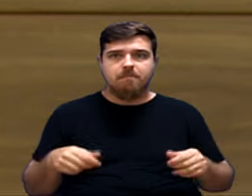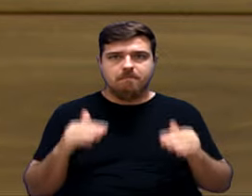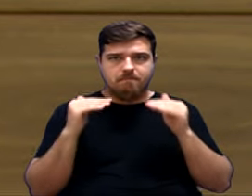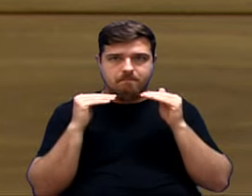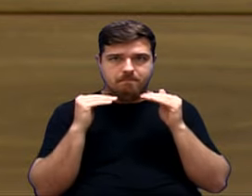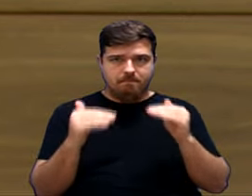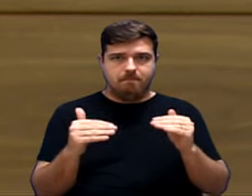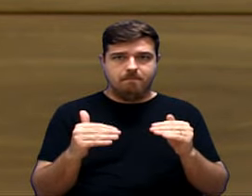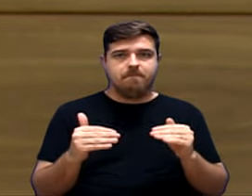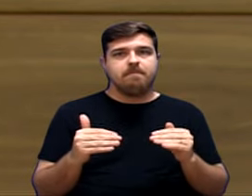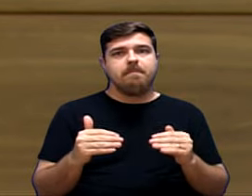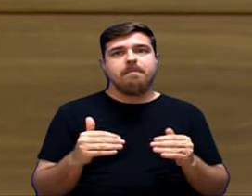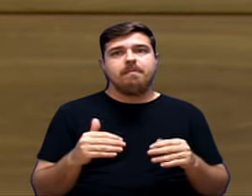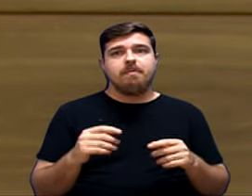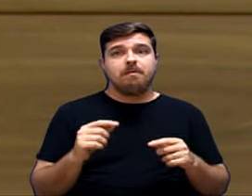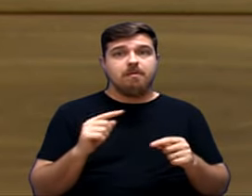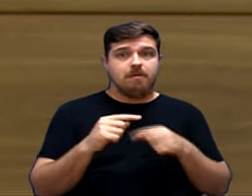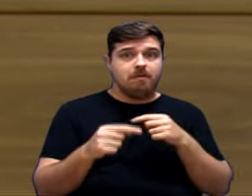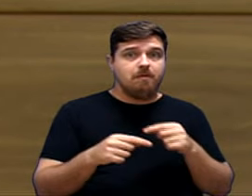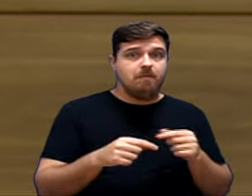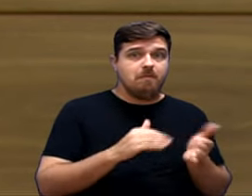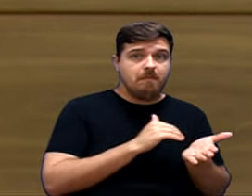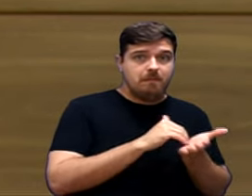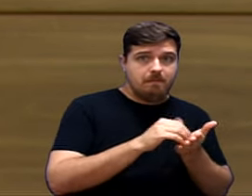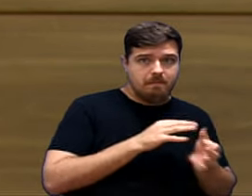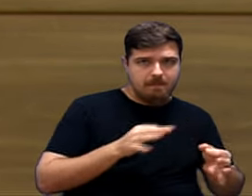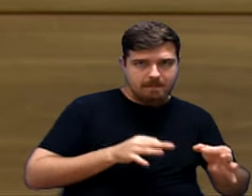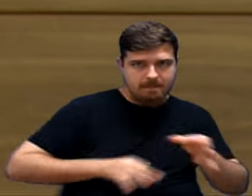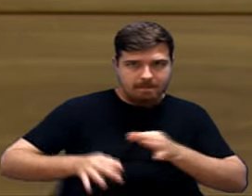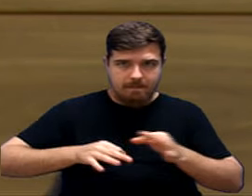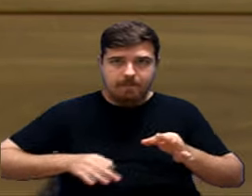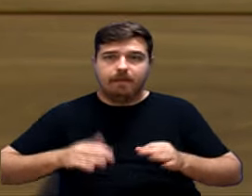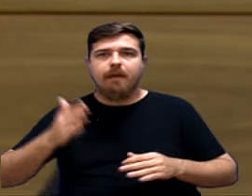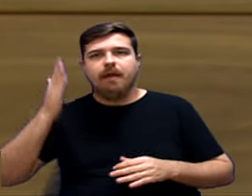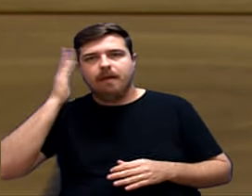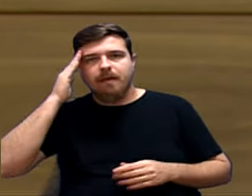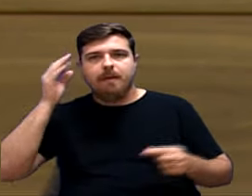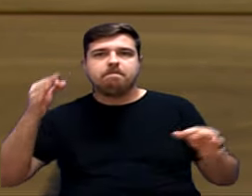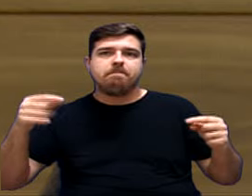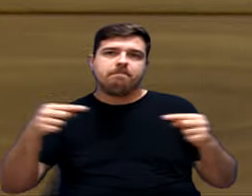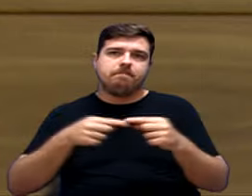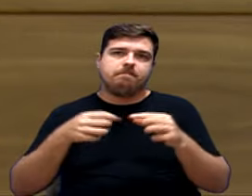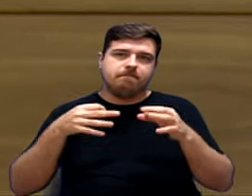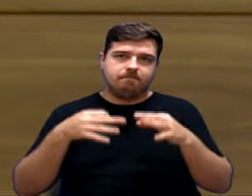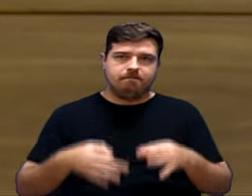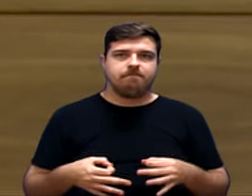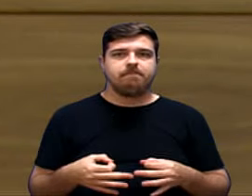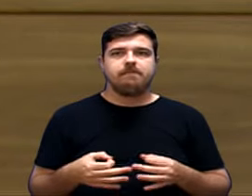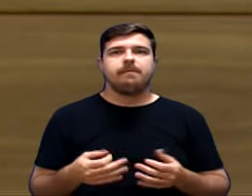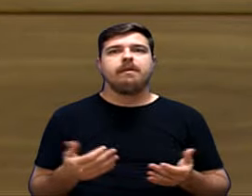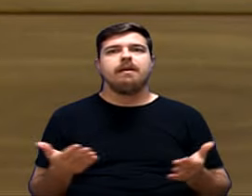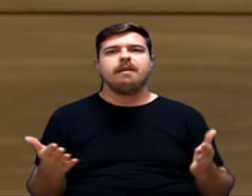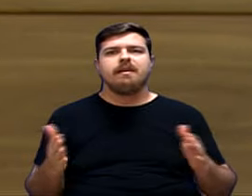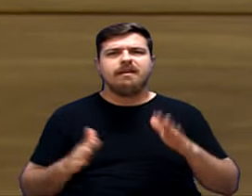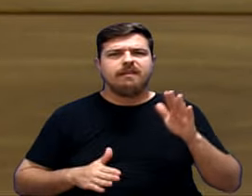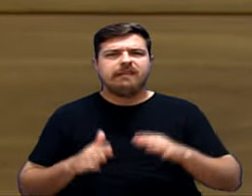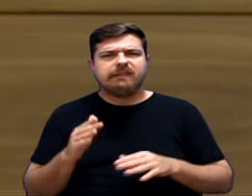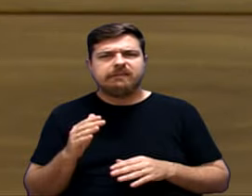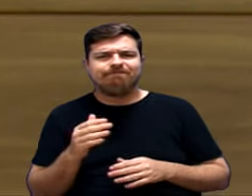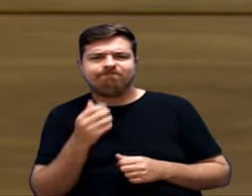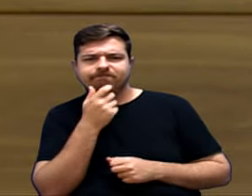lá na C Principalmente nos projetos a gente tem uma definição de como aplicar isso não fica ficava um pouco